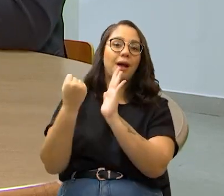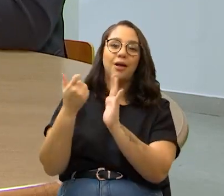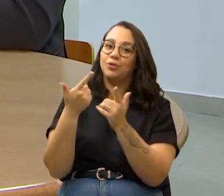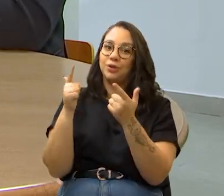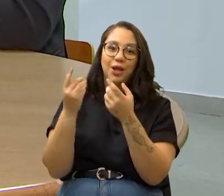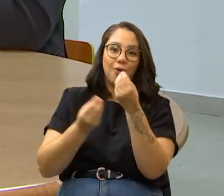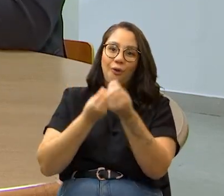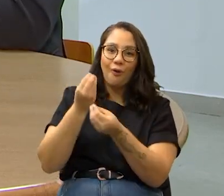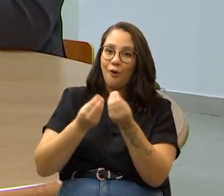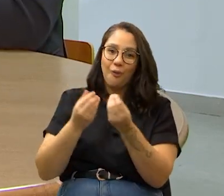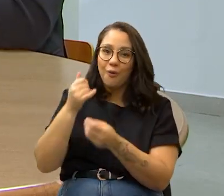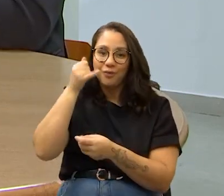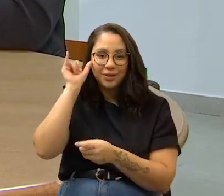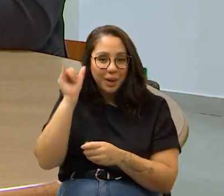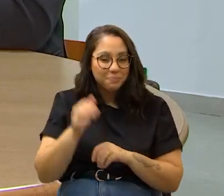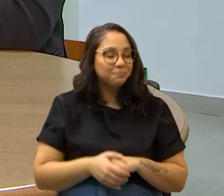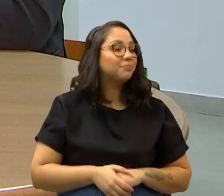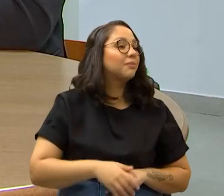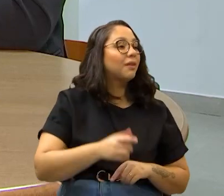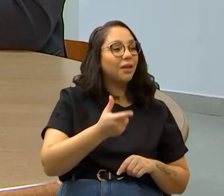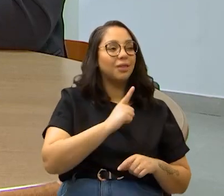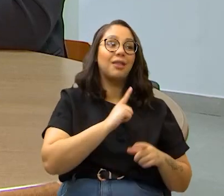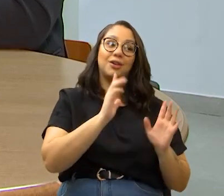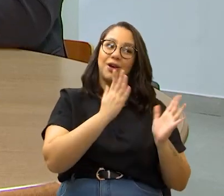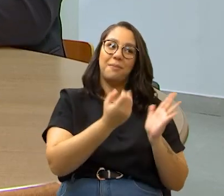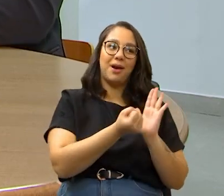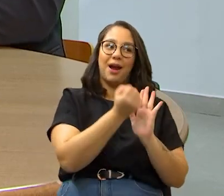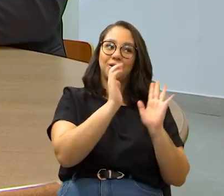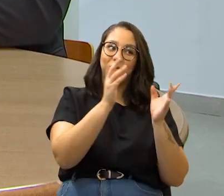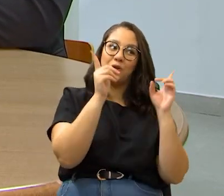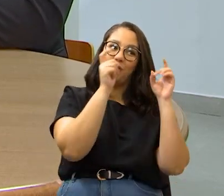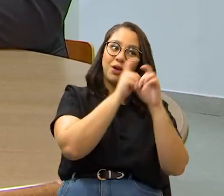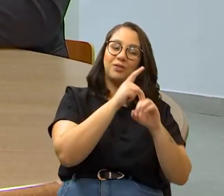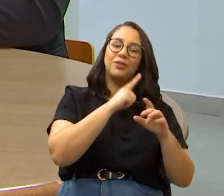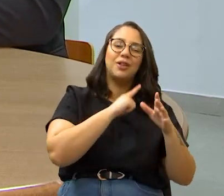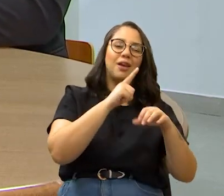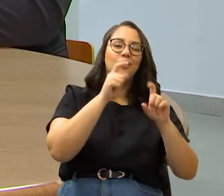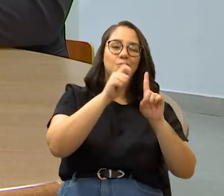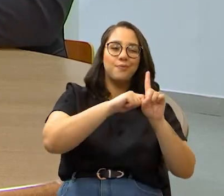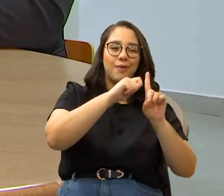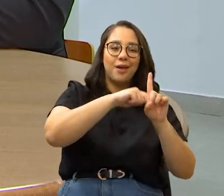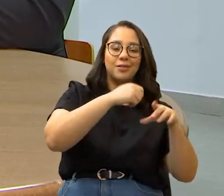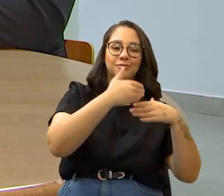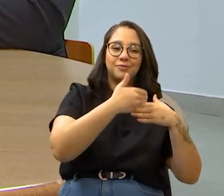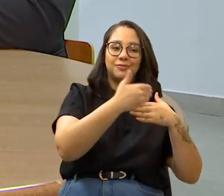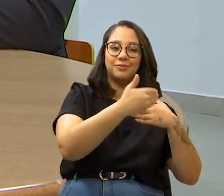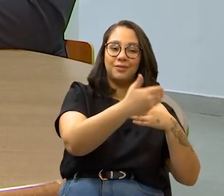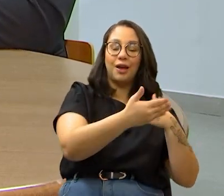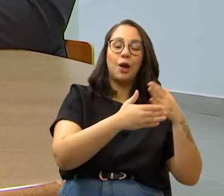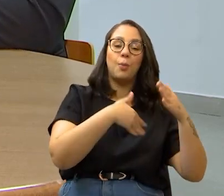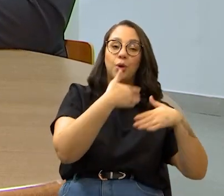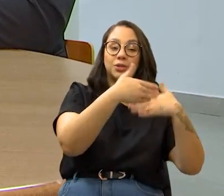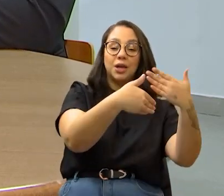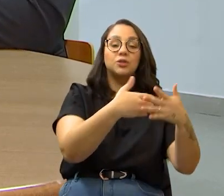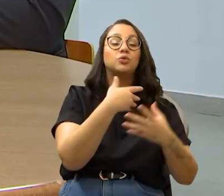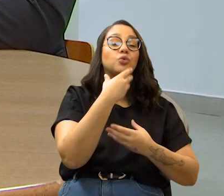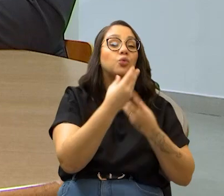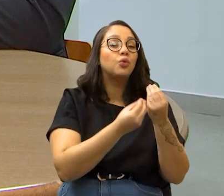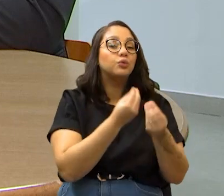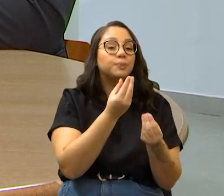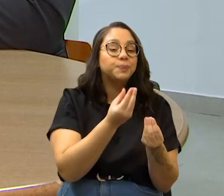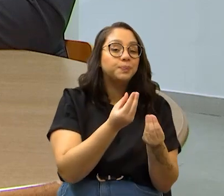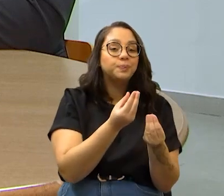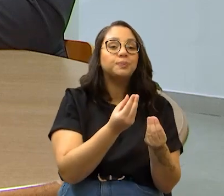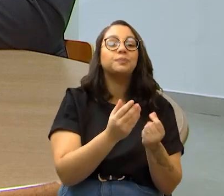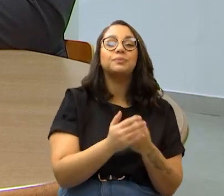tem mais para onde correr, gente. E os meses vão ali se passando desse planejamento, de todo esse passo a passo, esses processos.